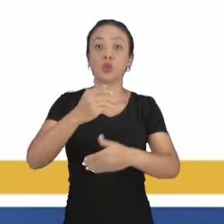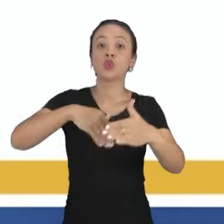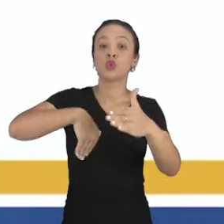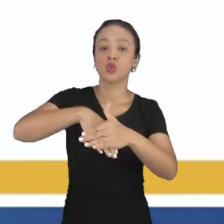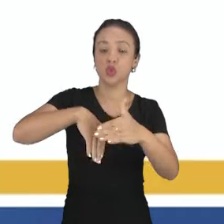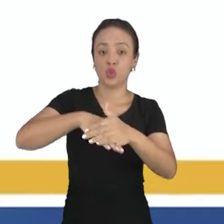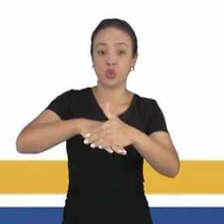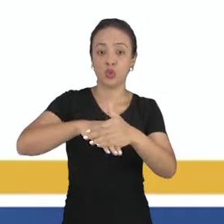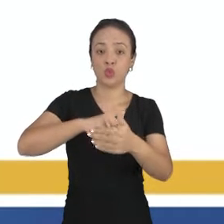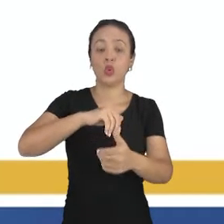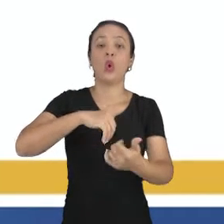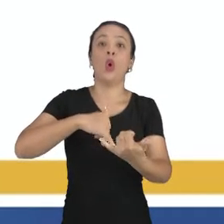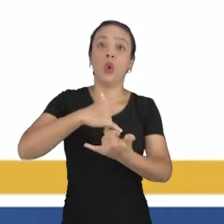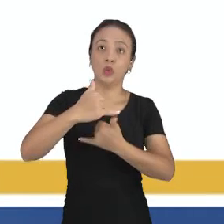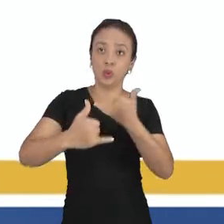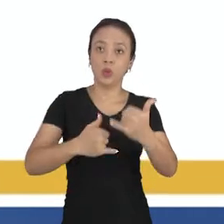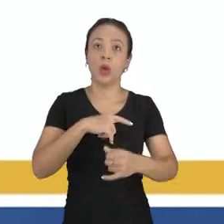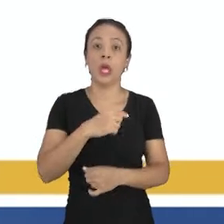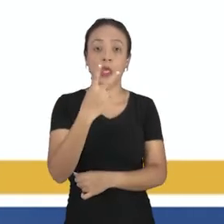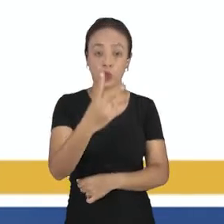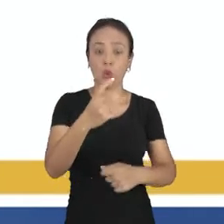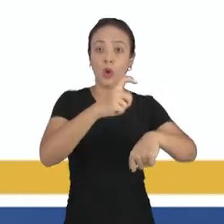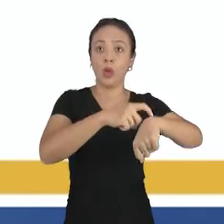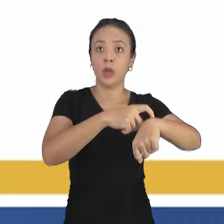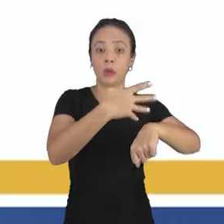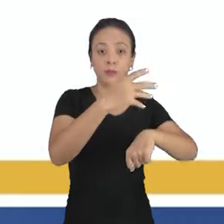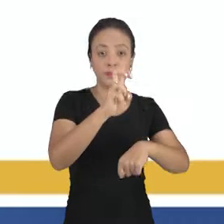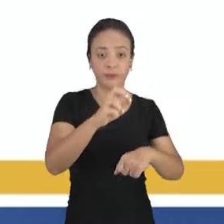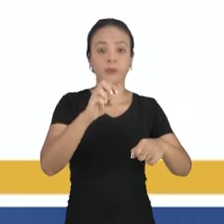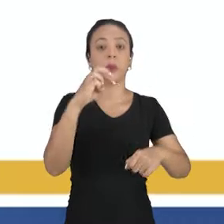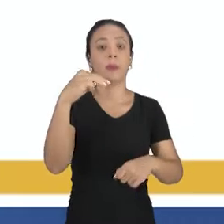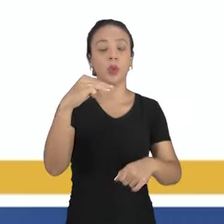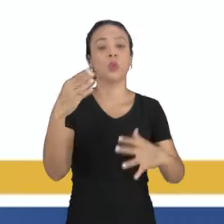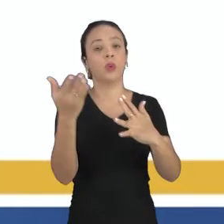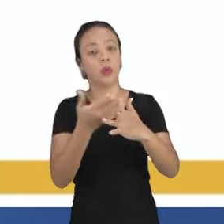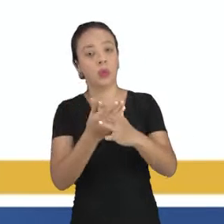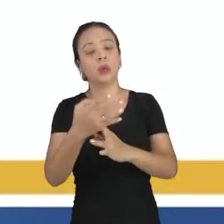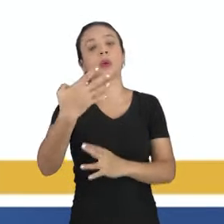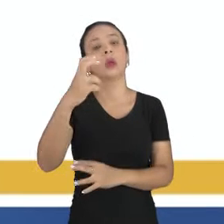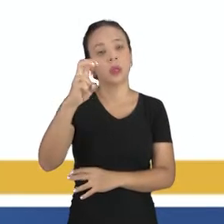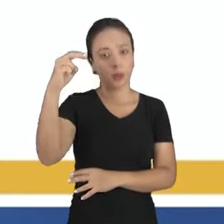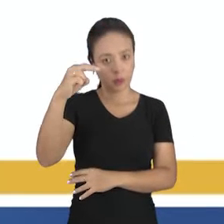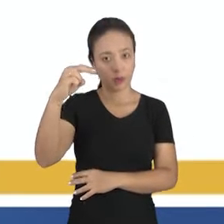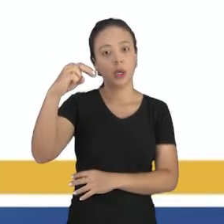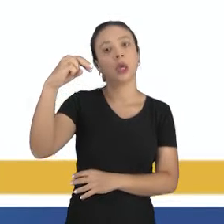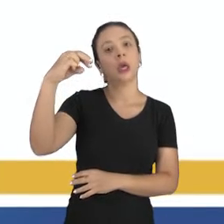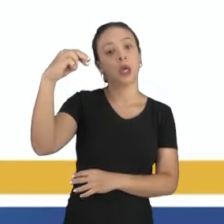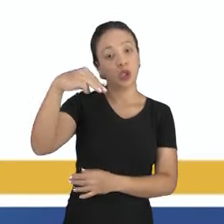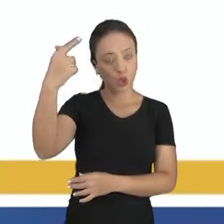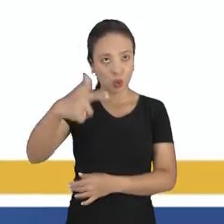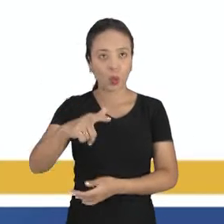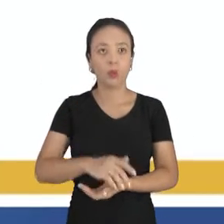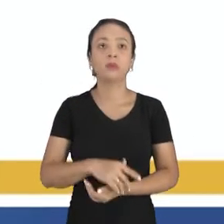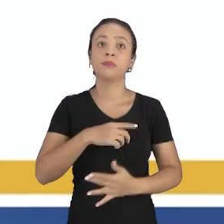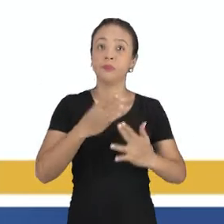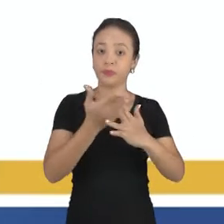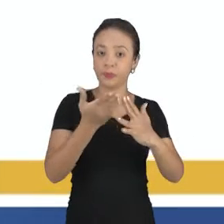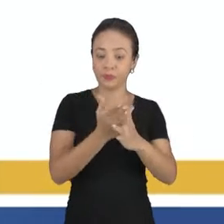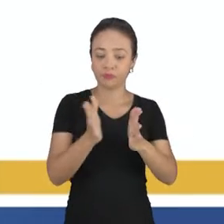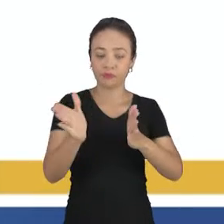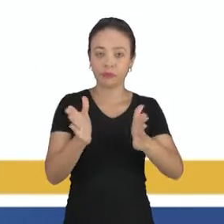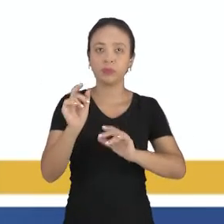tem dois tempos de 45 minutos cada e a duração do intervalo entre